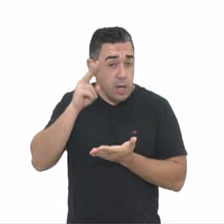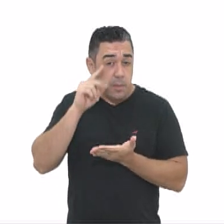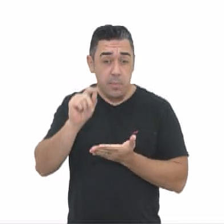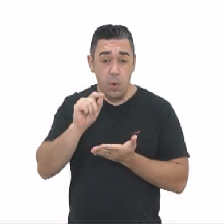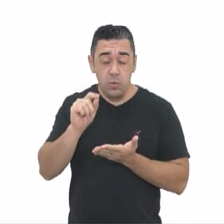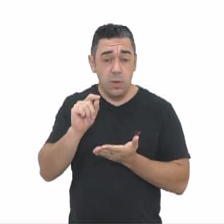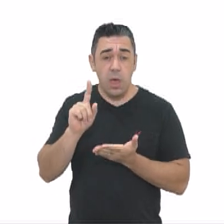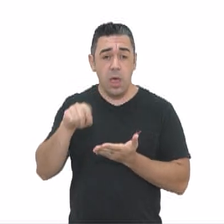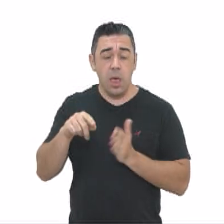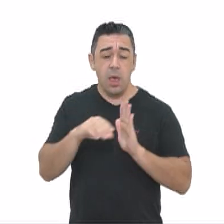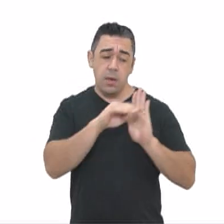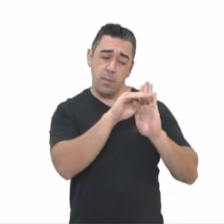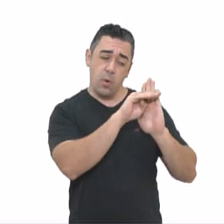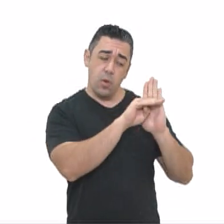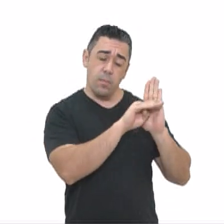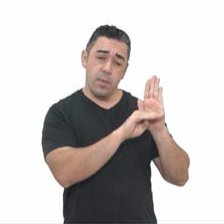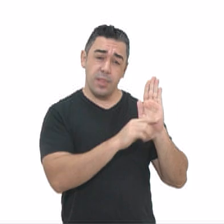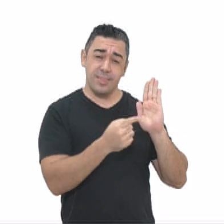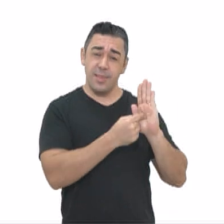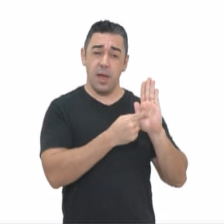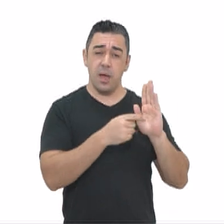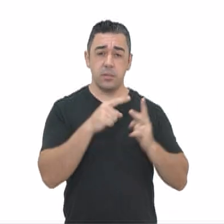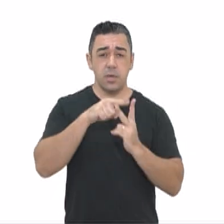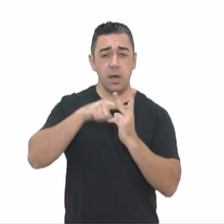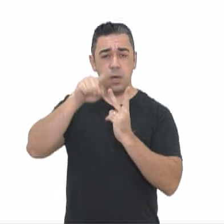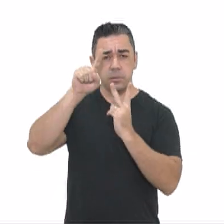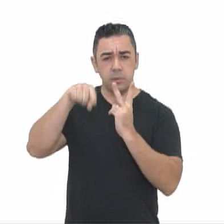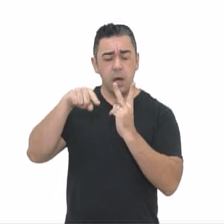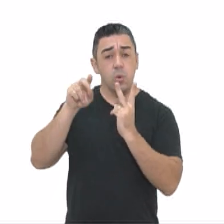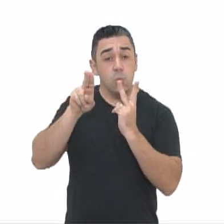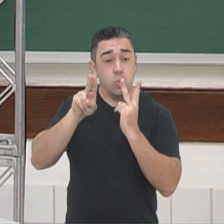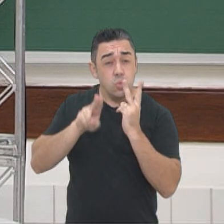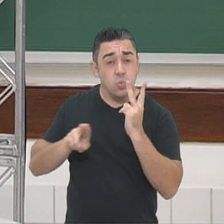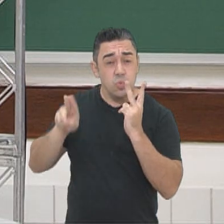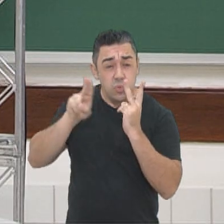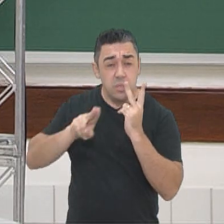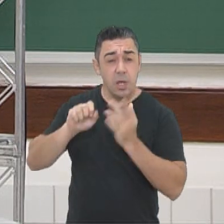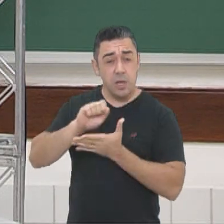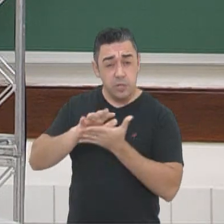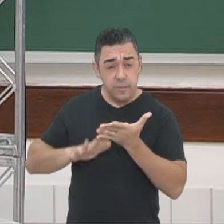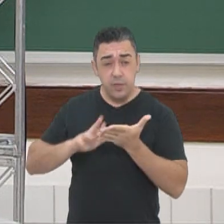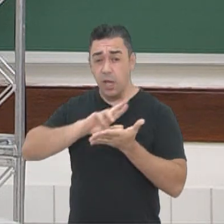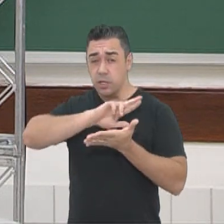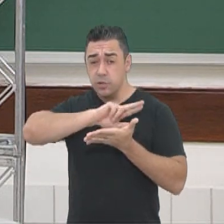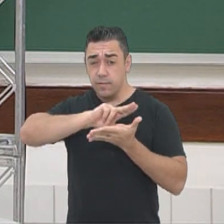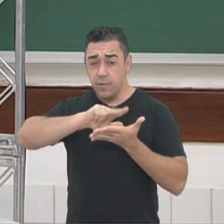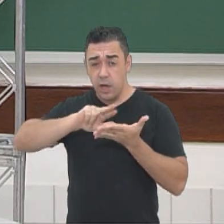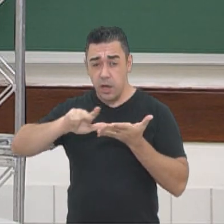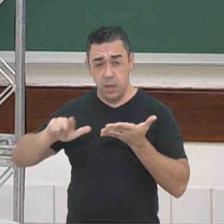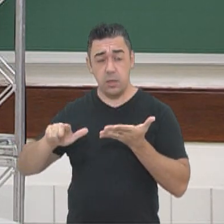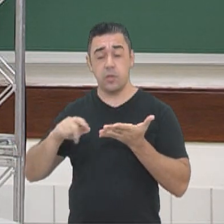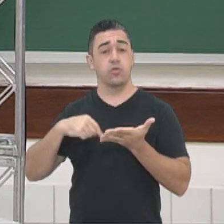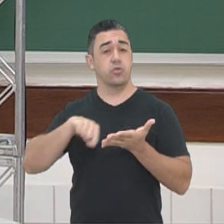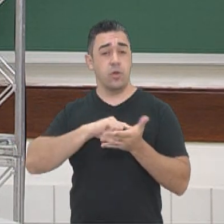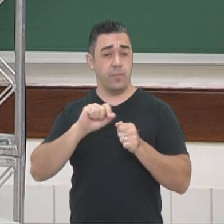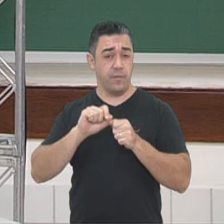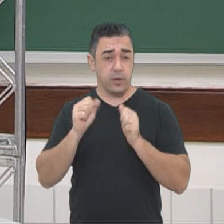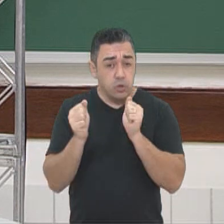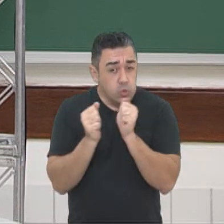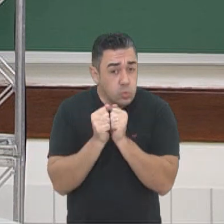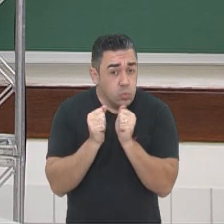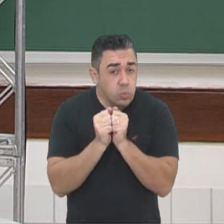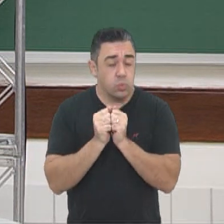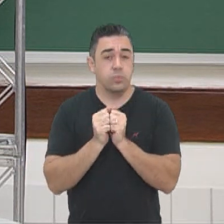as propriedades dos radicais, tá? Utilizar essas propriedades em exercícios diversos, tá? Que nós vamos fazer aqui